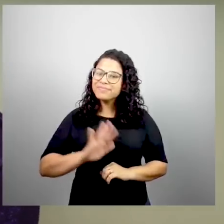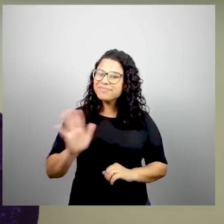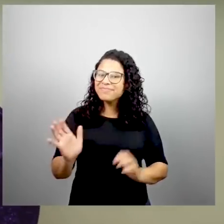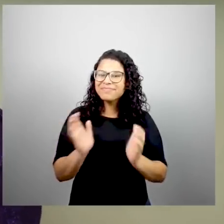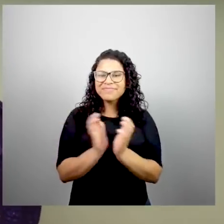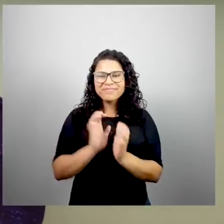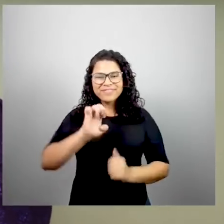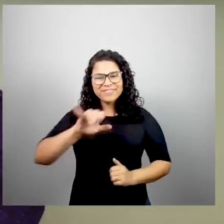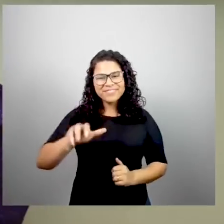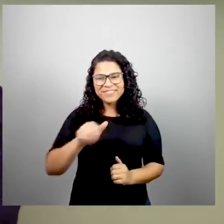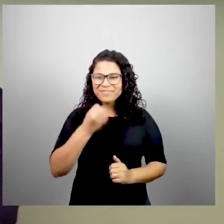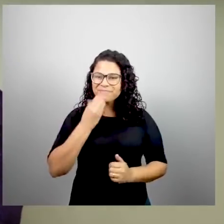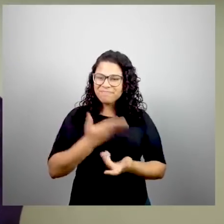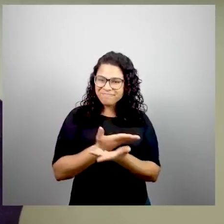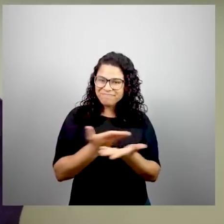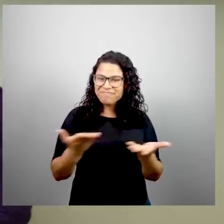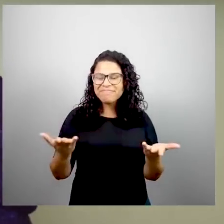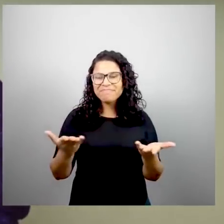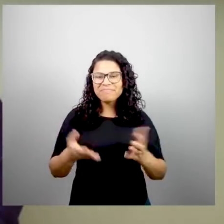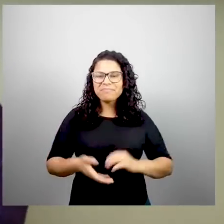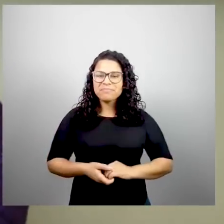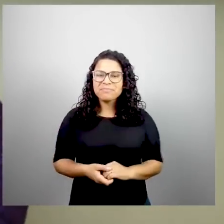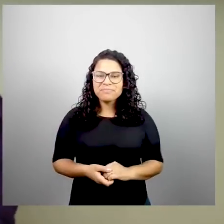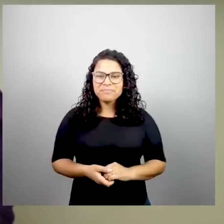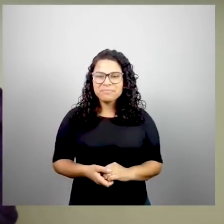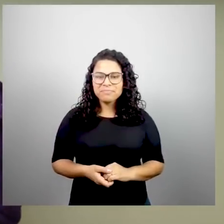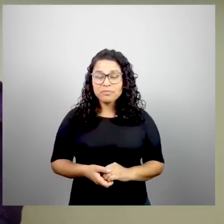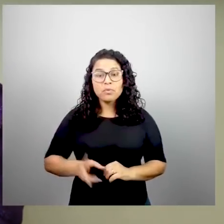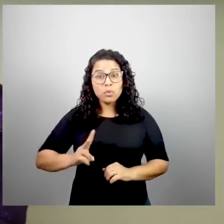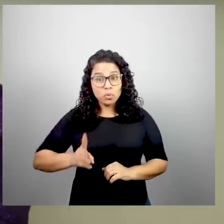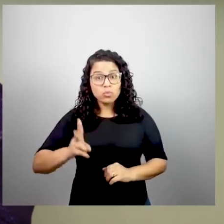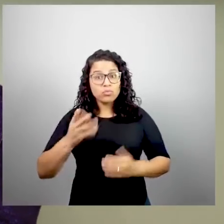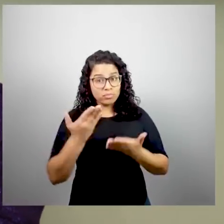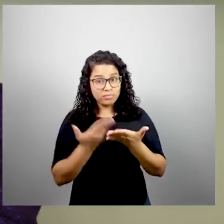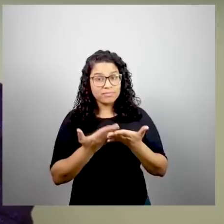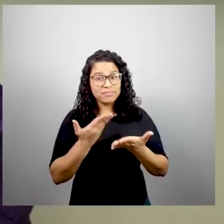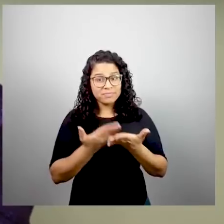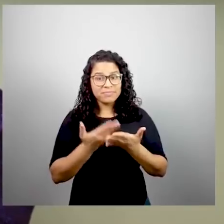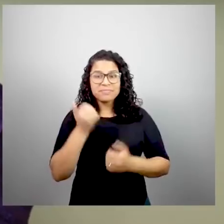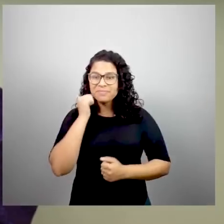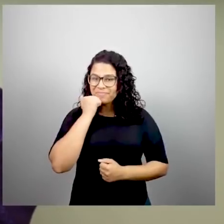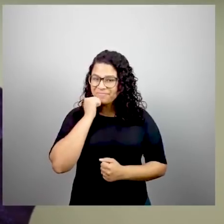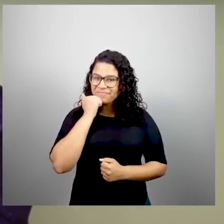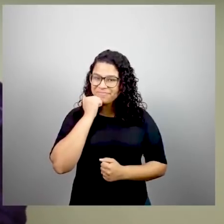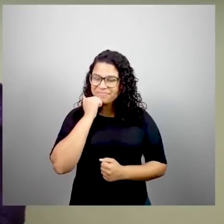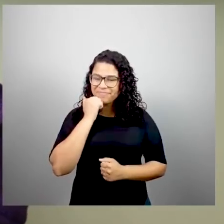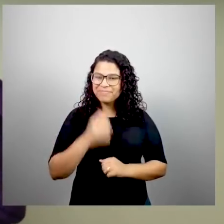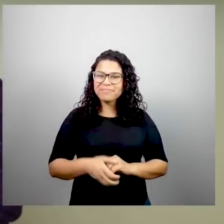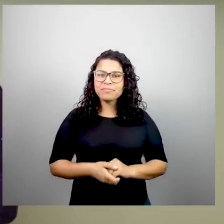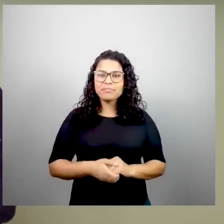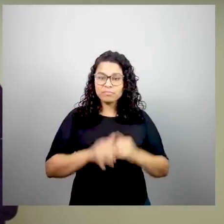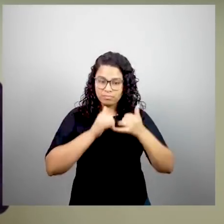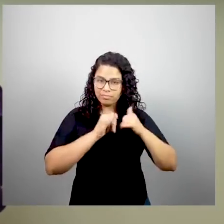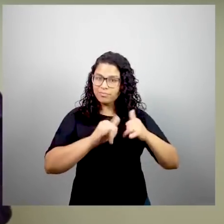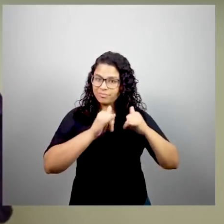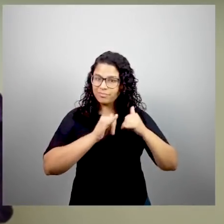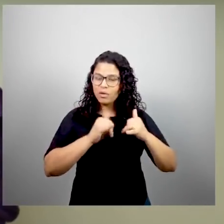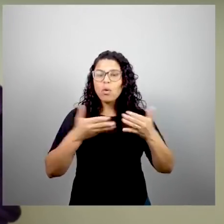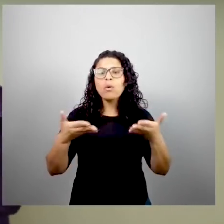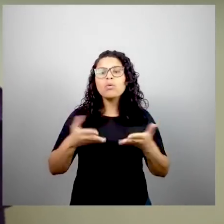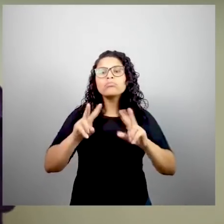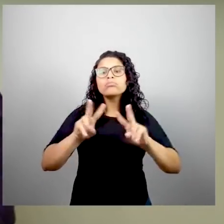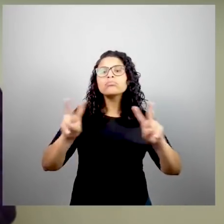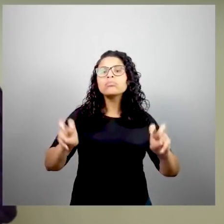E aí, galera da EJA, como vocês estão? Seguindo com as nossas aulas de ciências sobre energia,